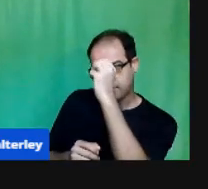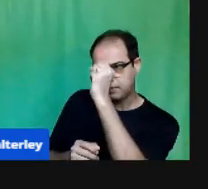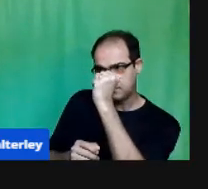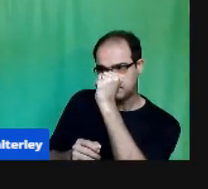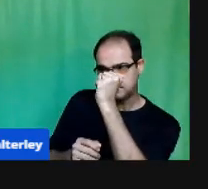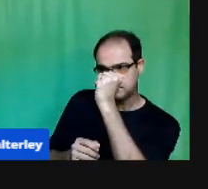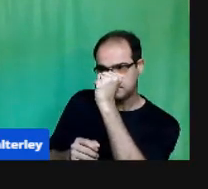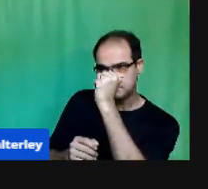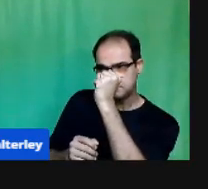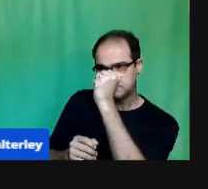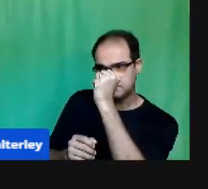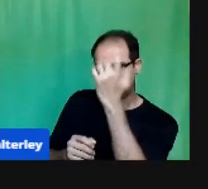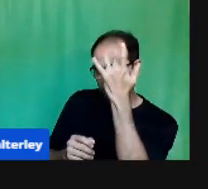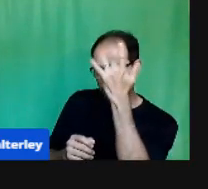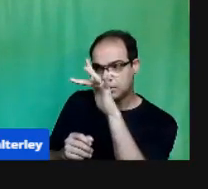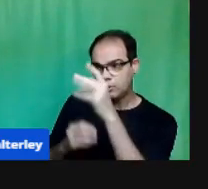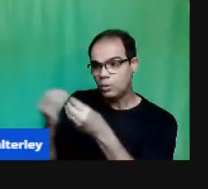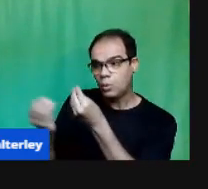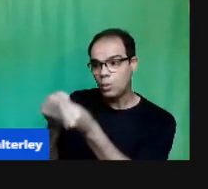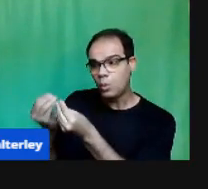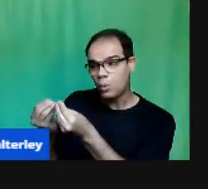saber